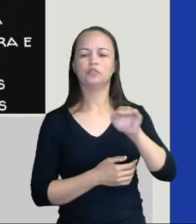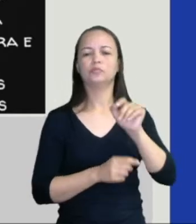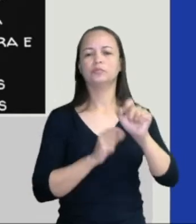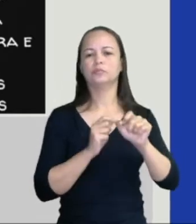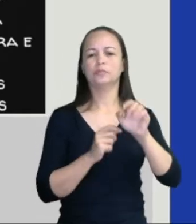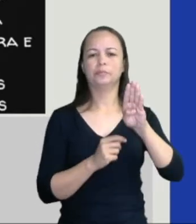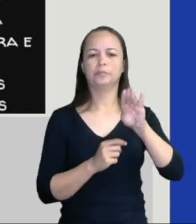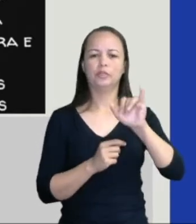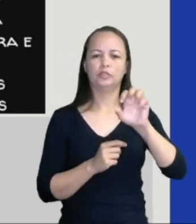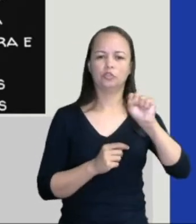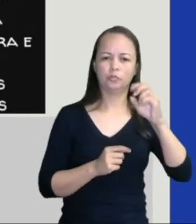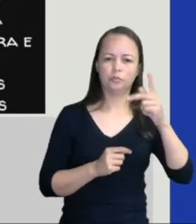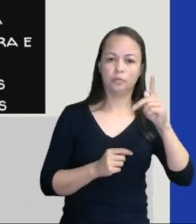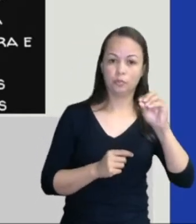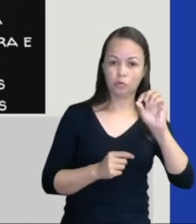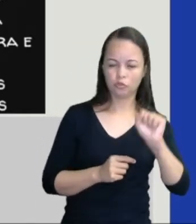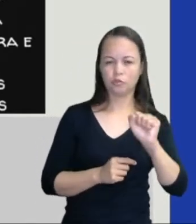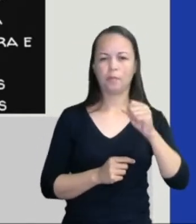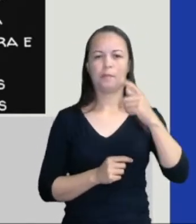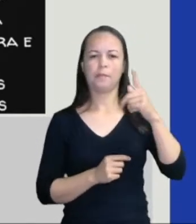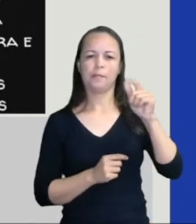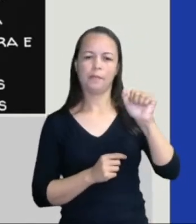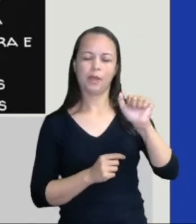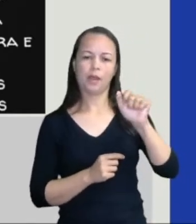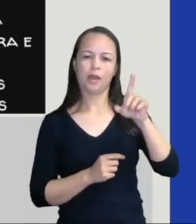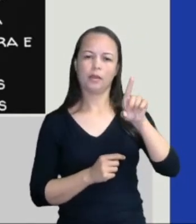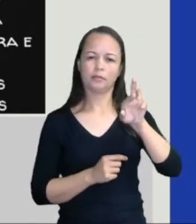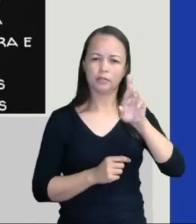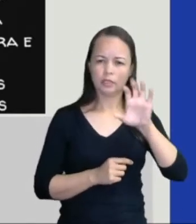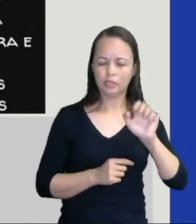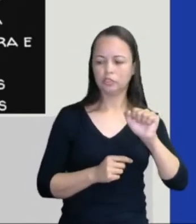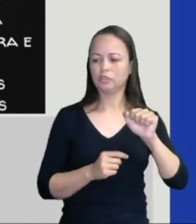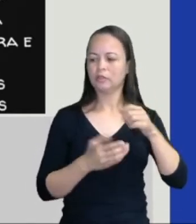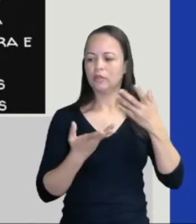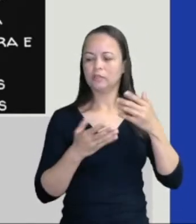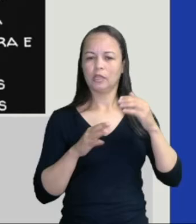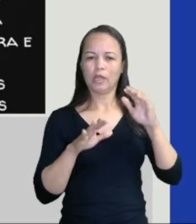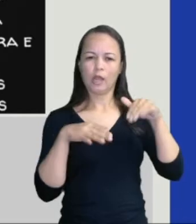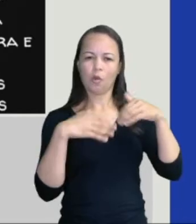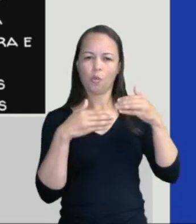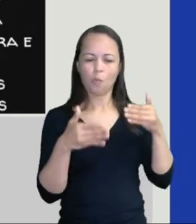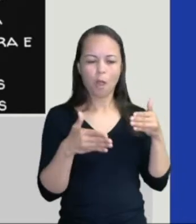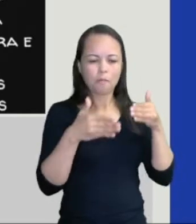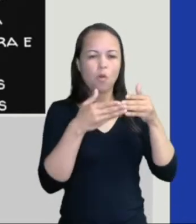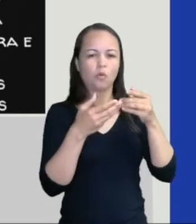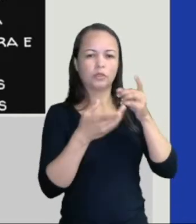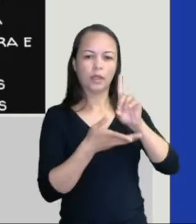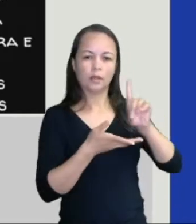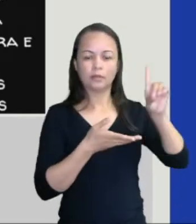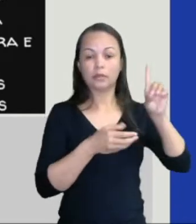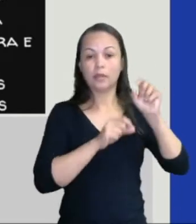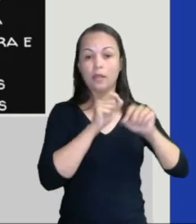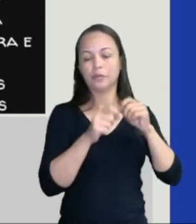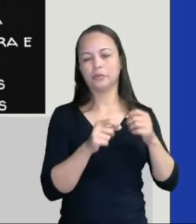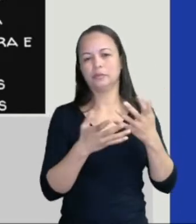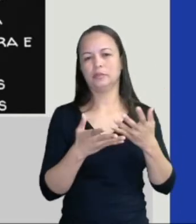Eles faziam a ponte entre Deus e os mortais. Então, no topo dessa pirâmide vai